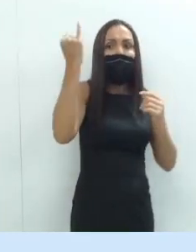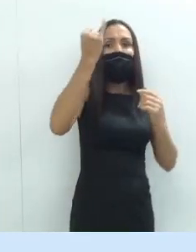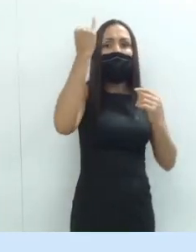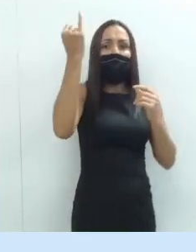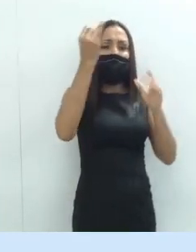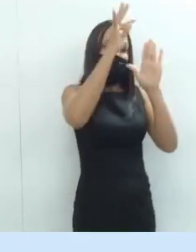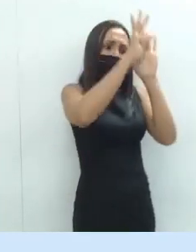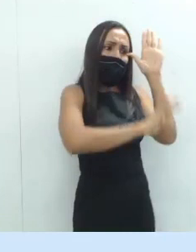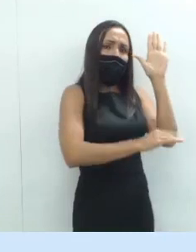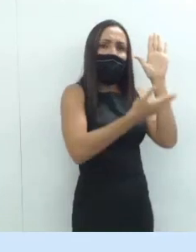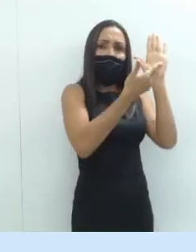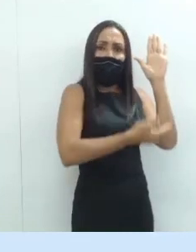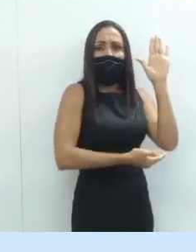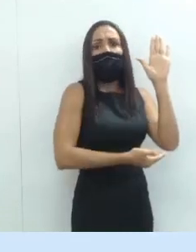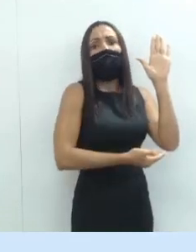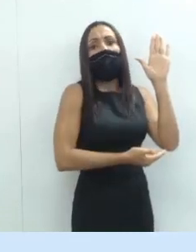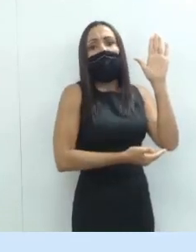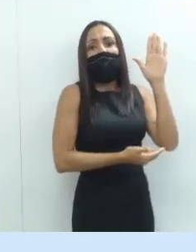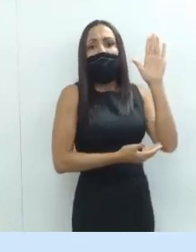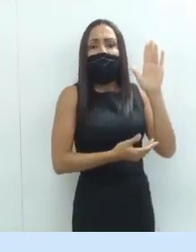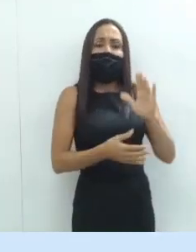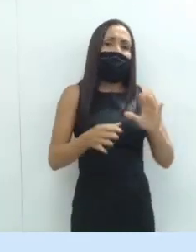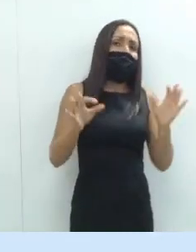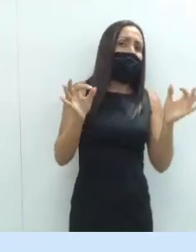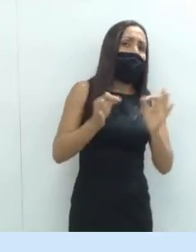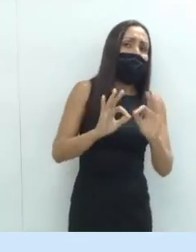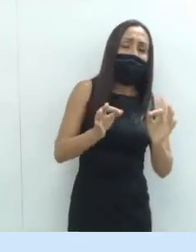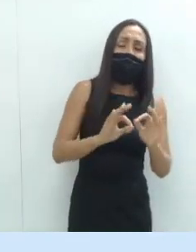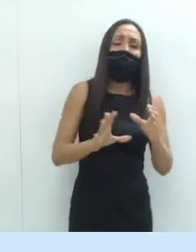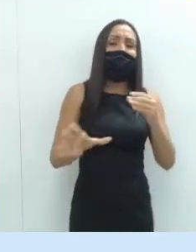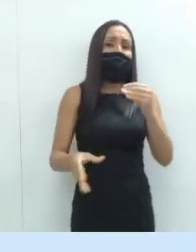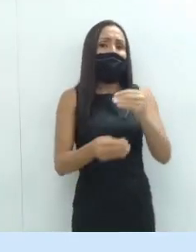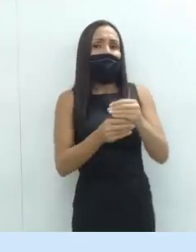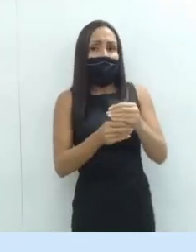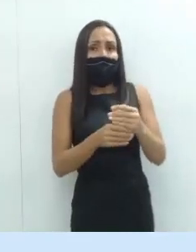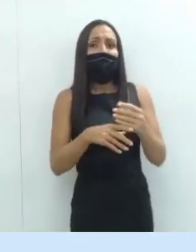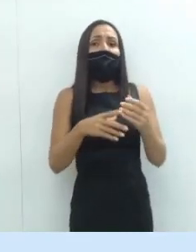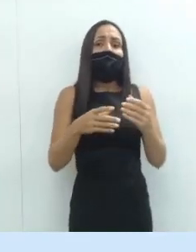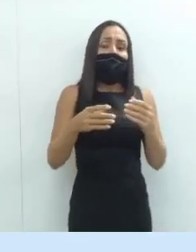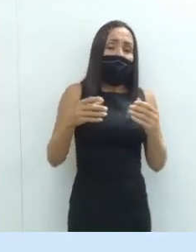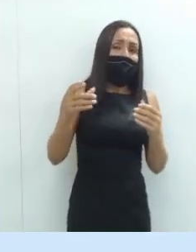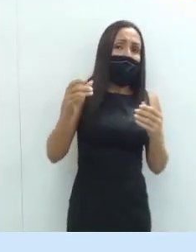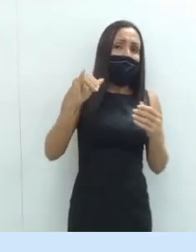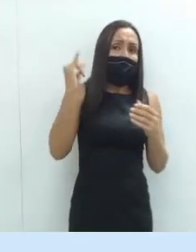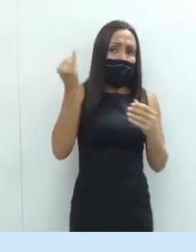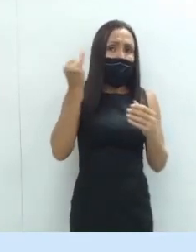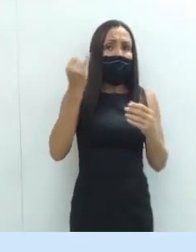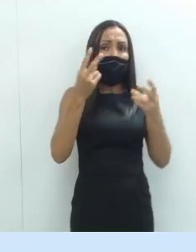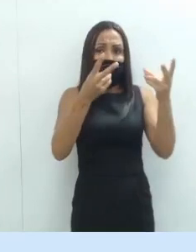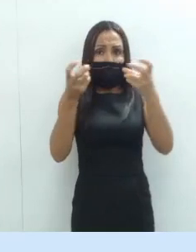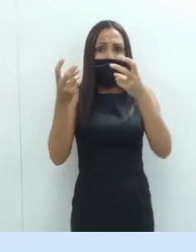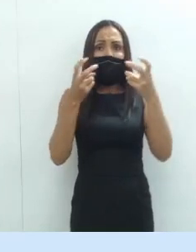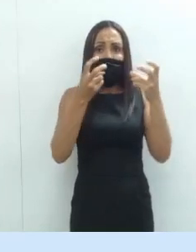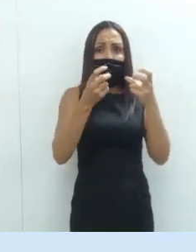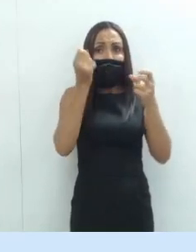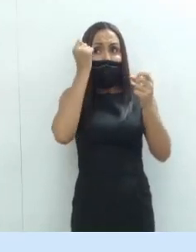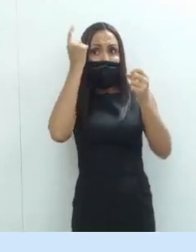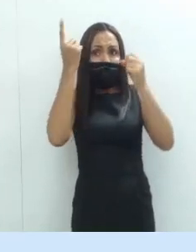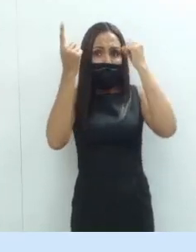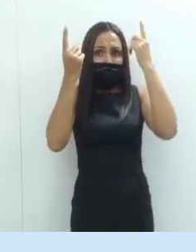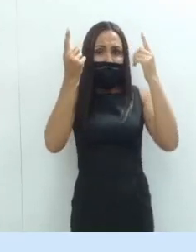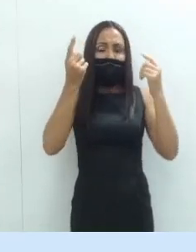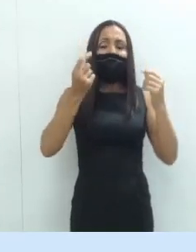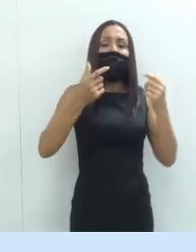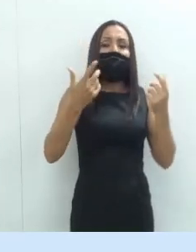dentro de um texto. Então, nenhuma síntese, é importante que você consiga perceber quais são essas ideias principais.